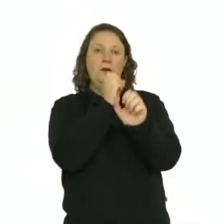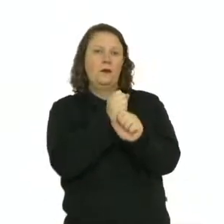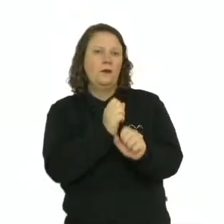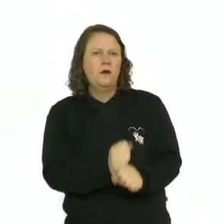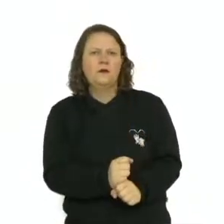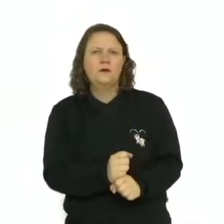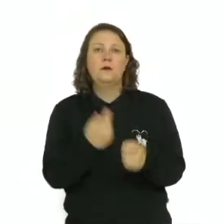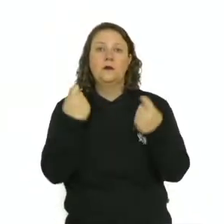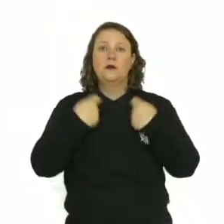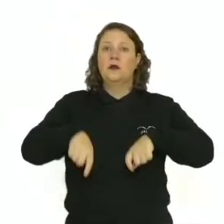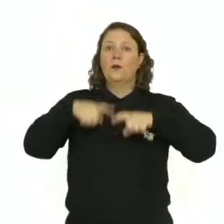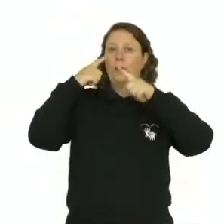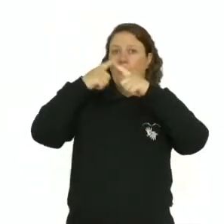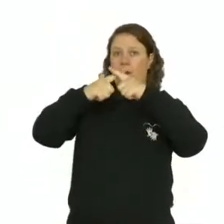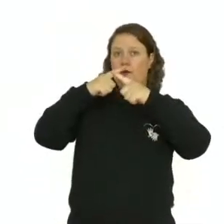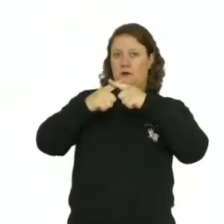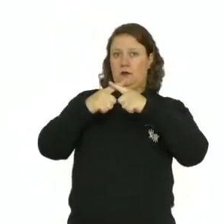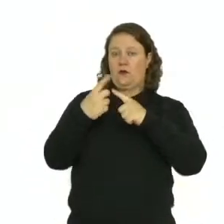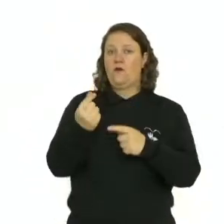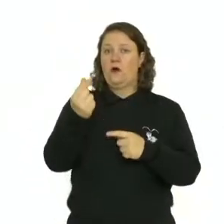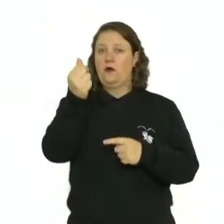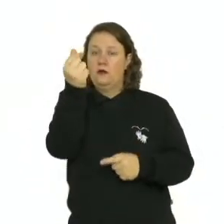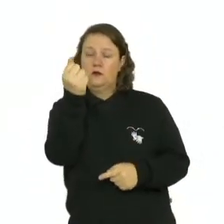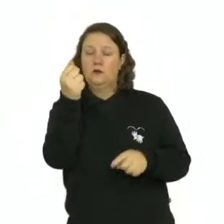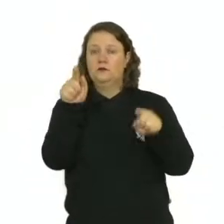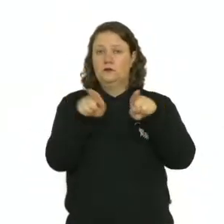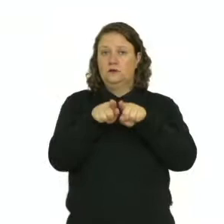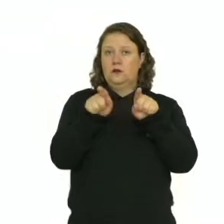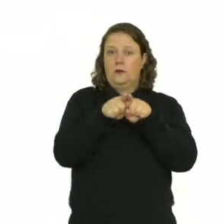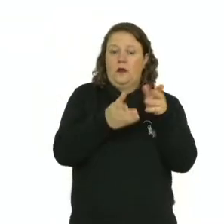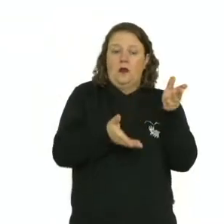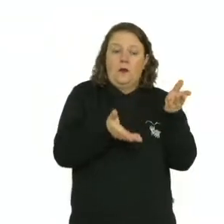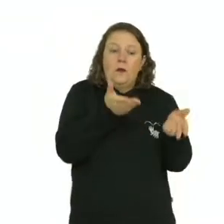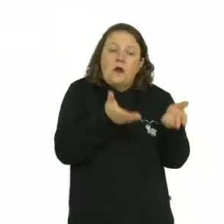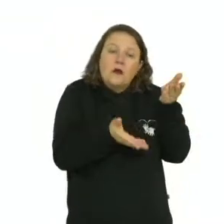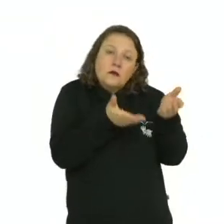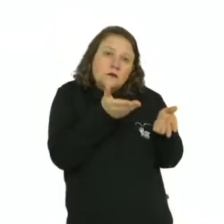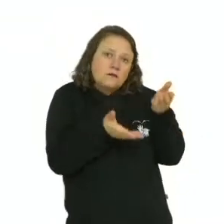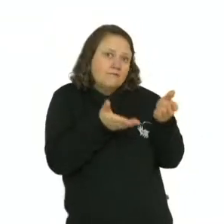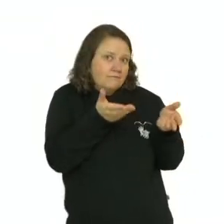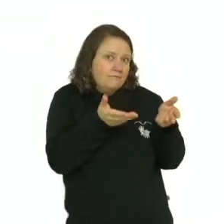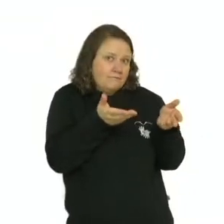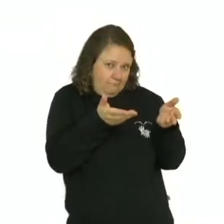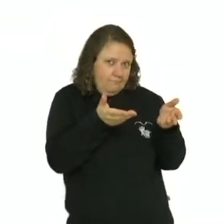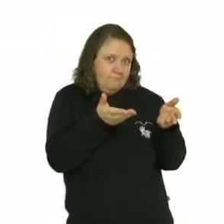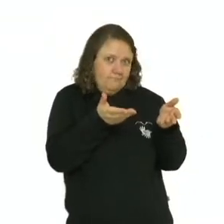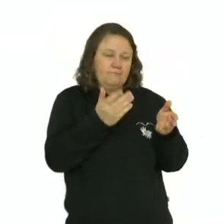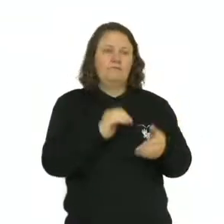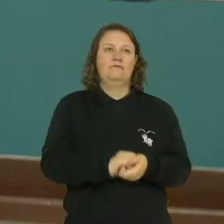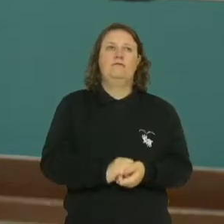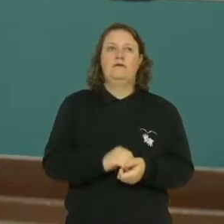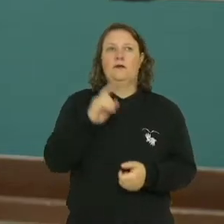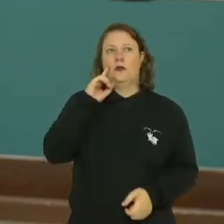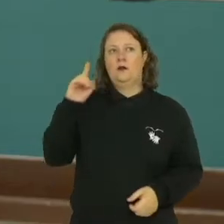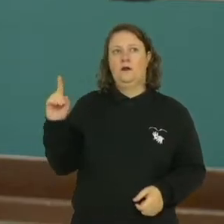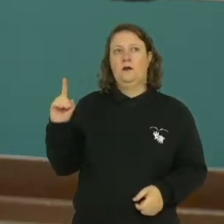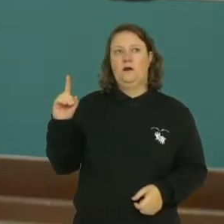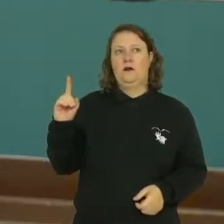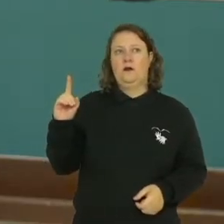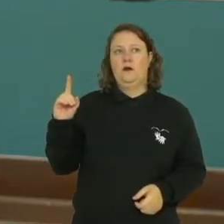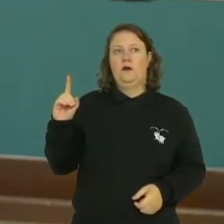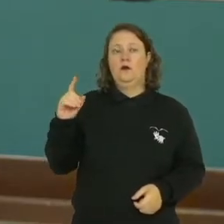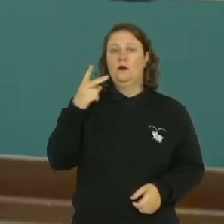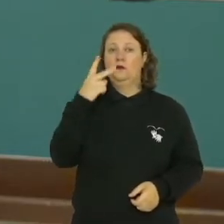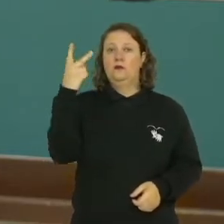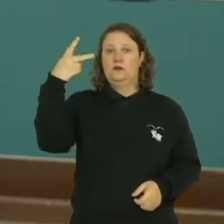ter que multiplicar o preço com a massa dela, né? Quanto ela está pesando. Vamos multiplicar aqui os